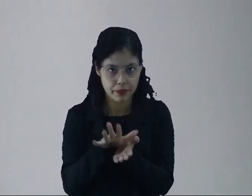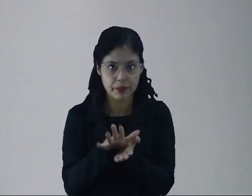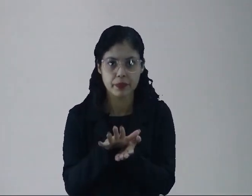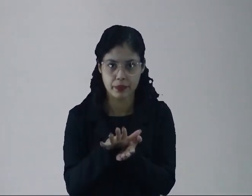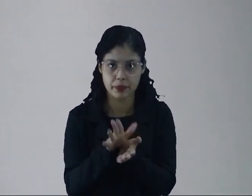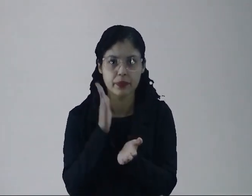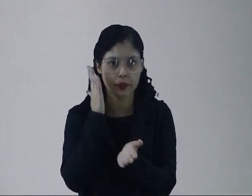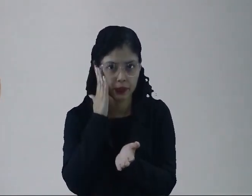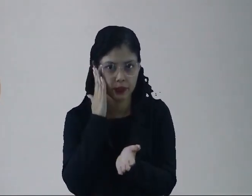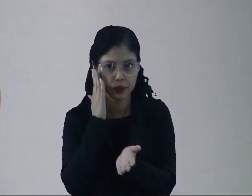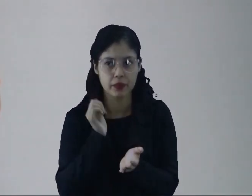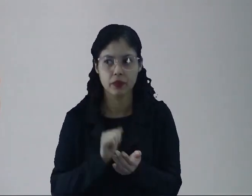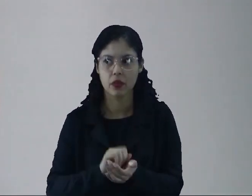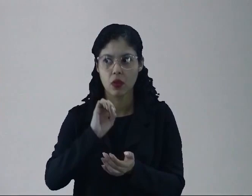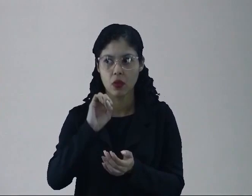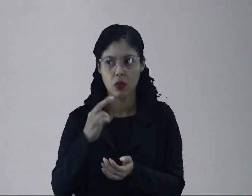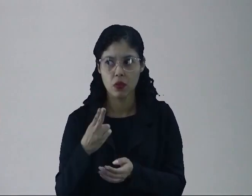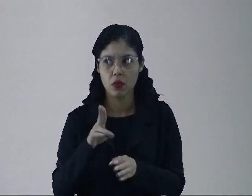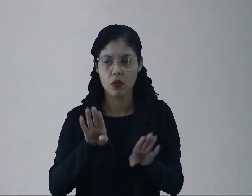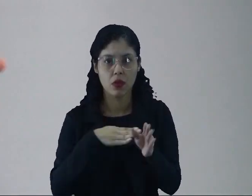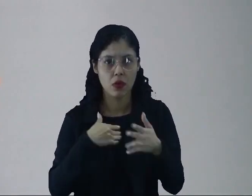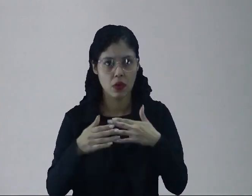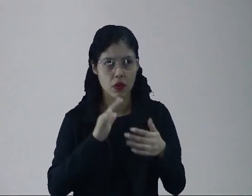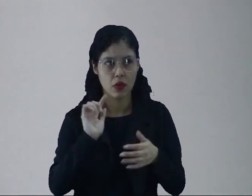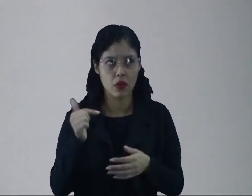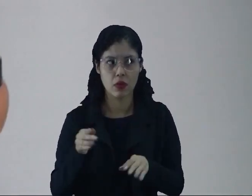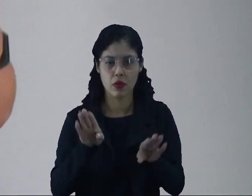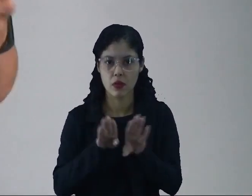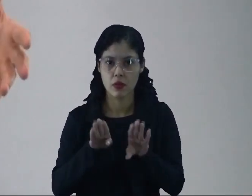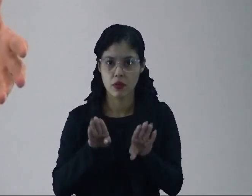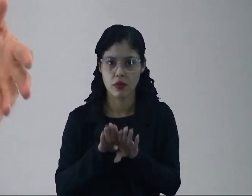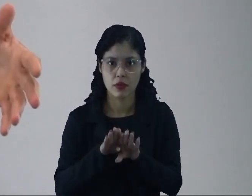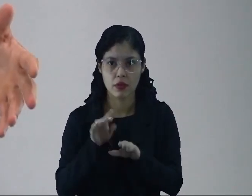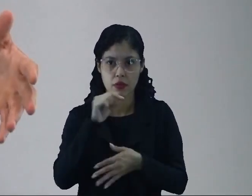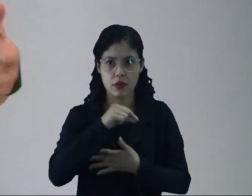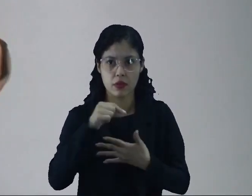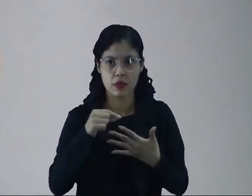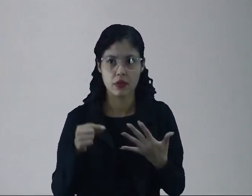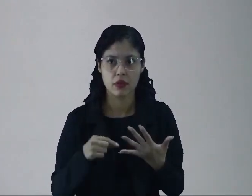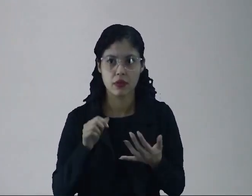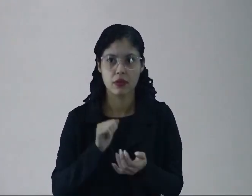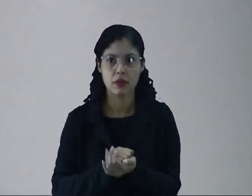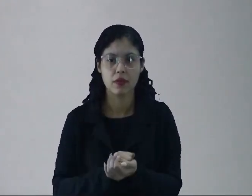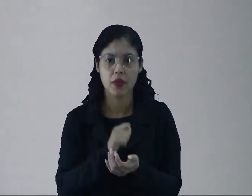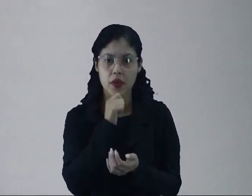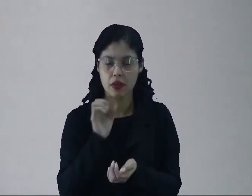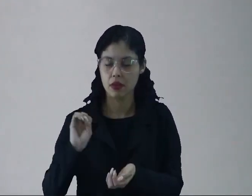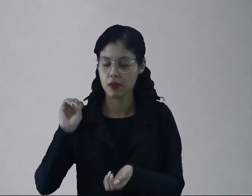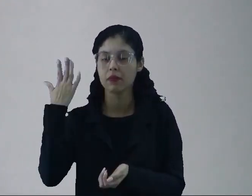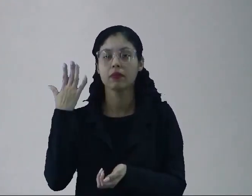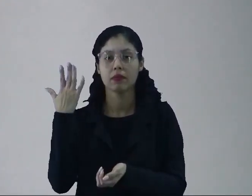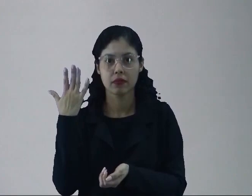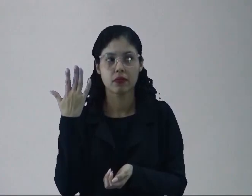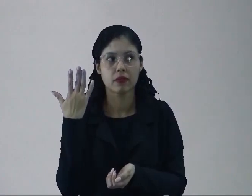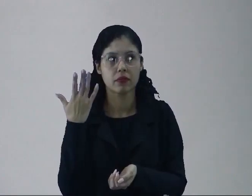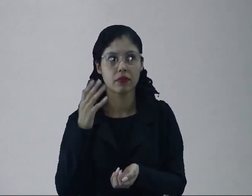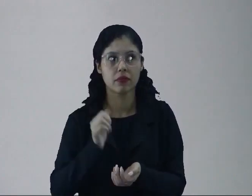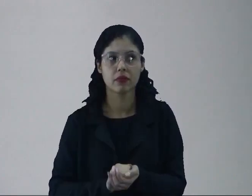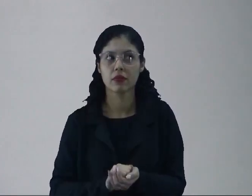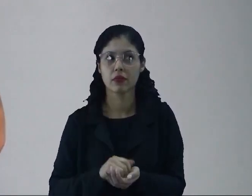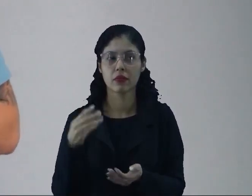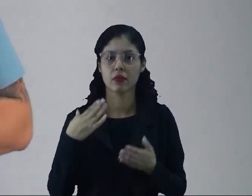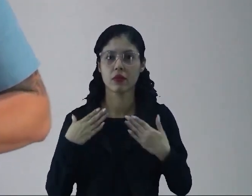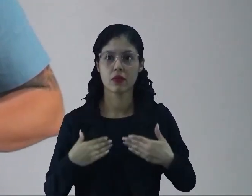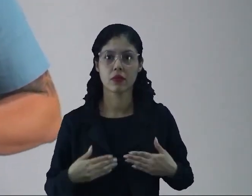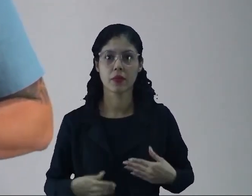aquela bactéria. Ou qualquer outro elemento que seja nocivo. Geralmente, a fagocitose acontece no nosso